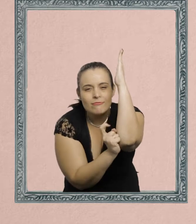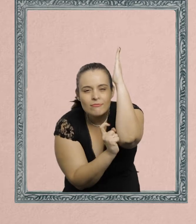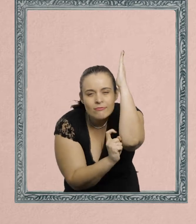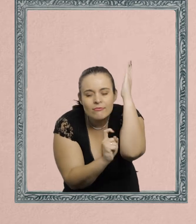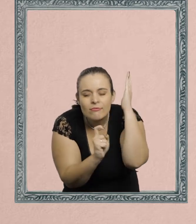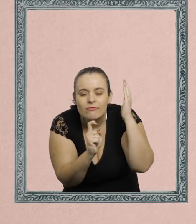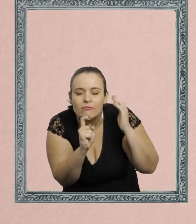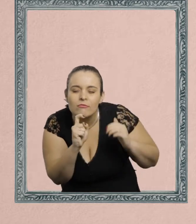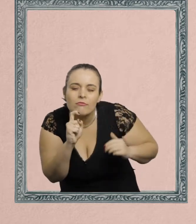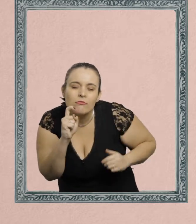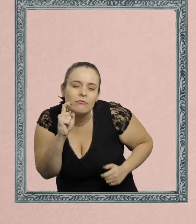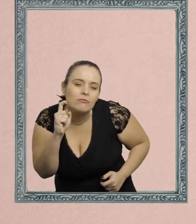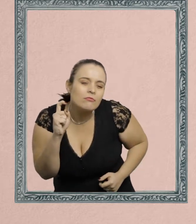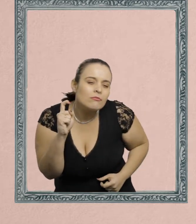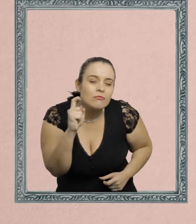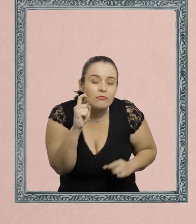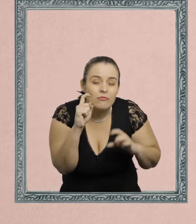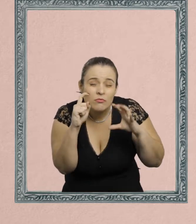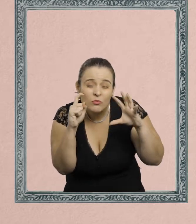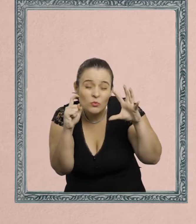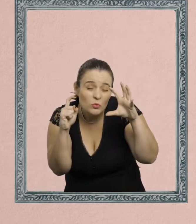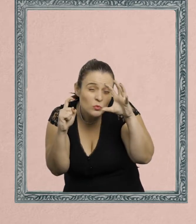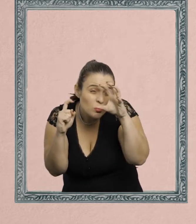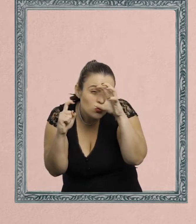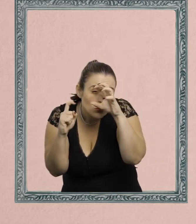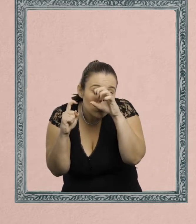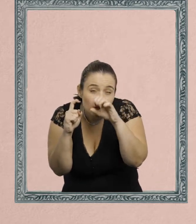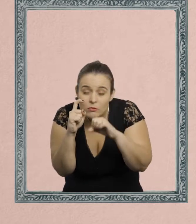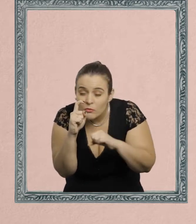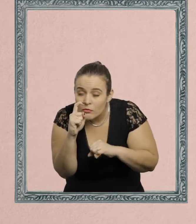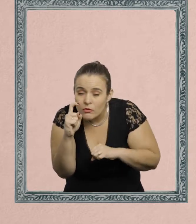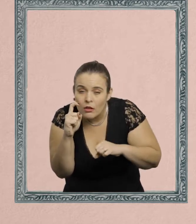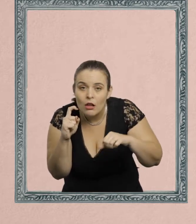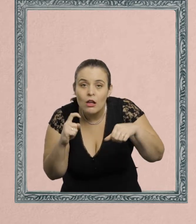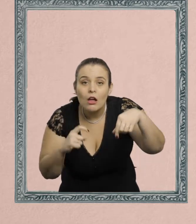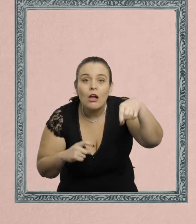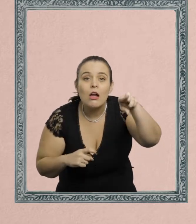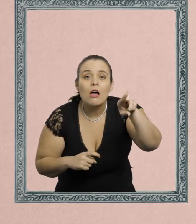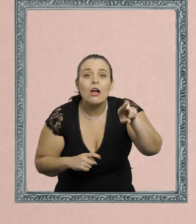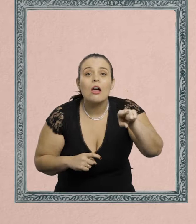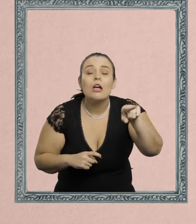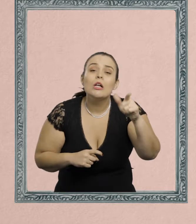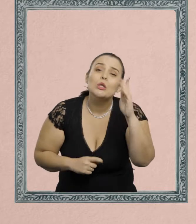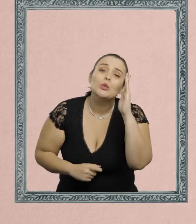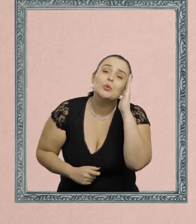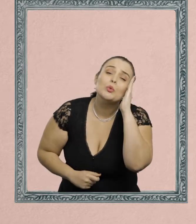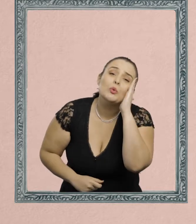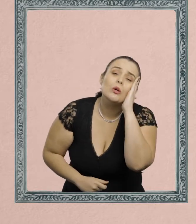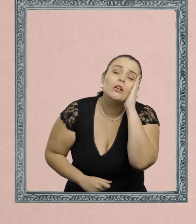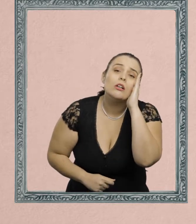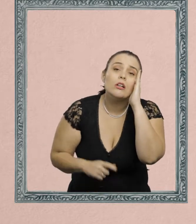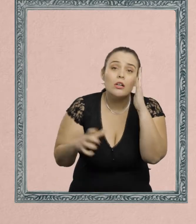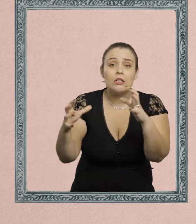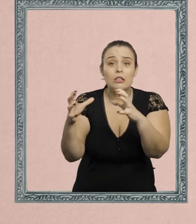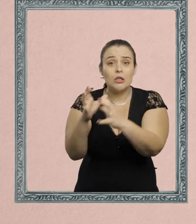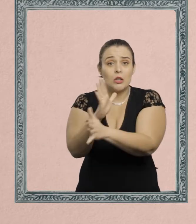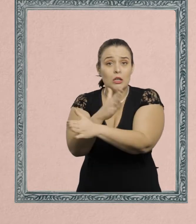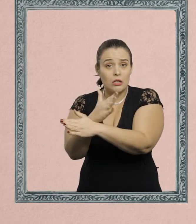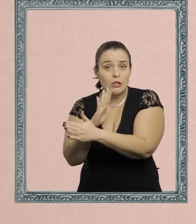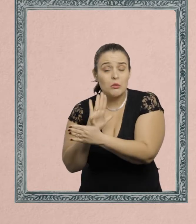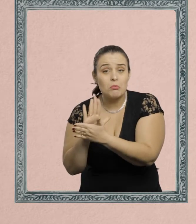fraca. Peter estava dormindo. Depois que as crianças foram embora, ele ficou muito